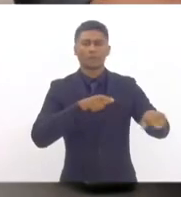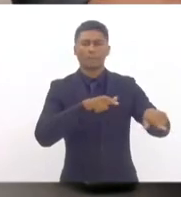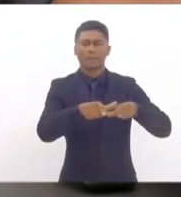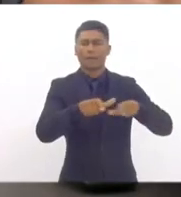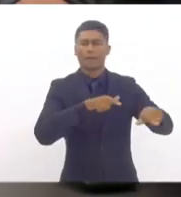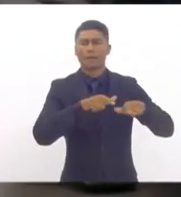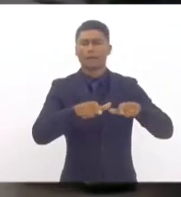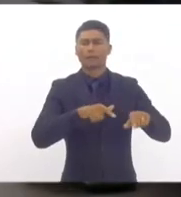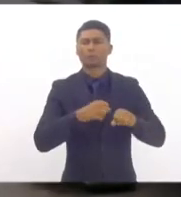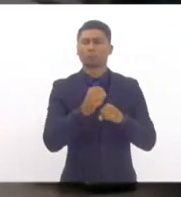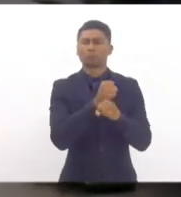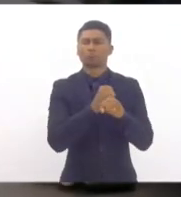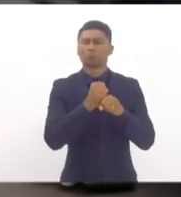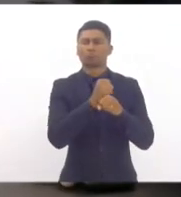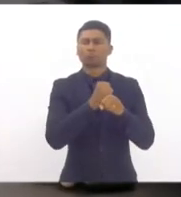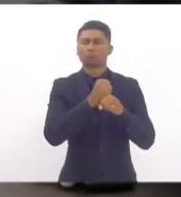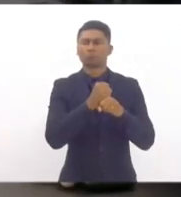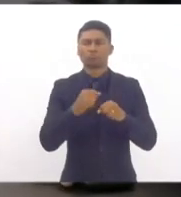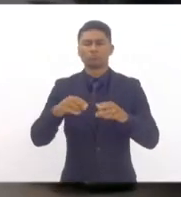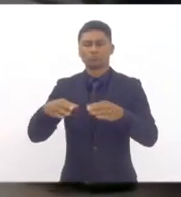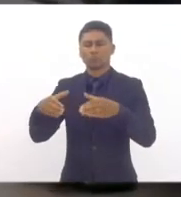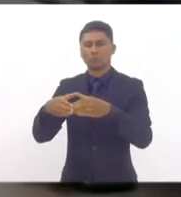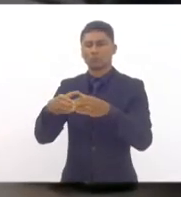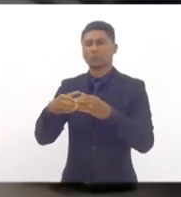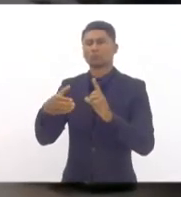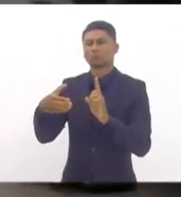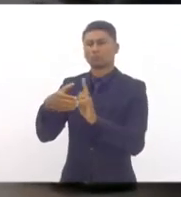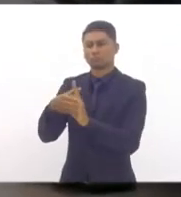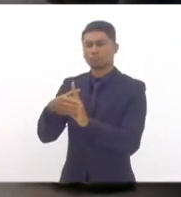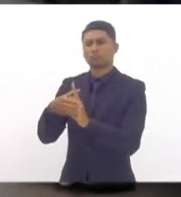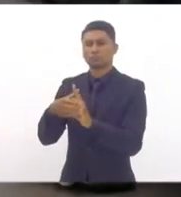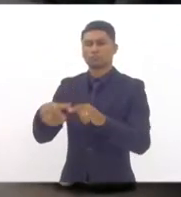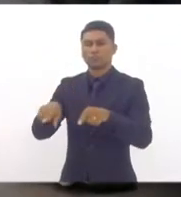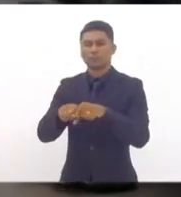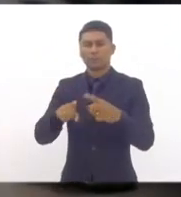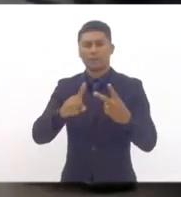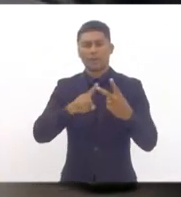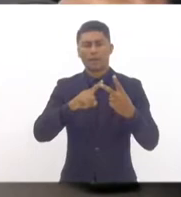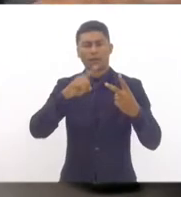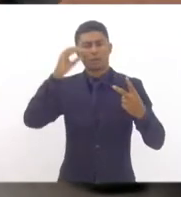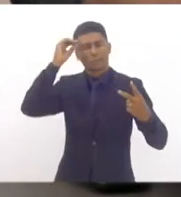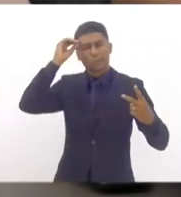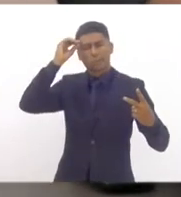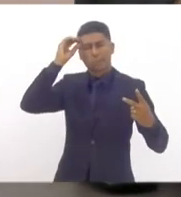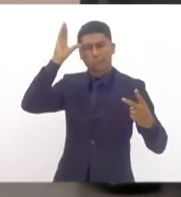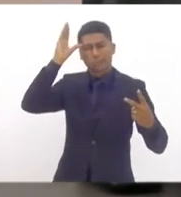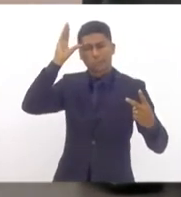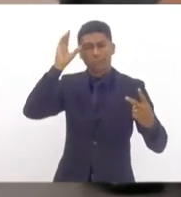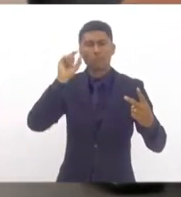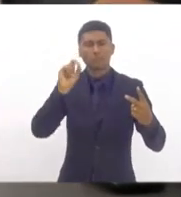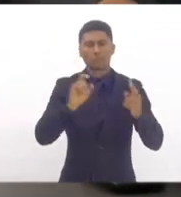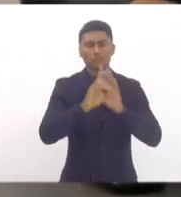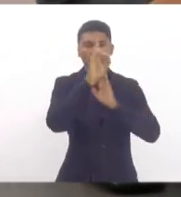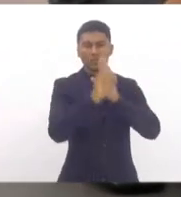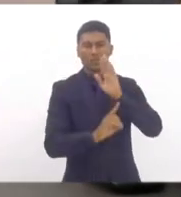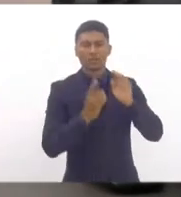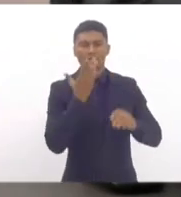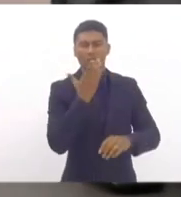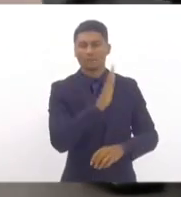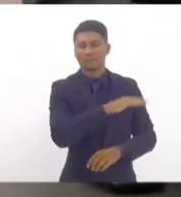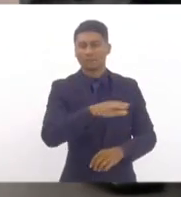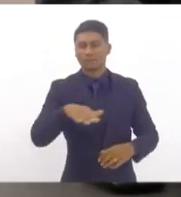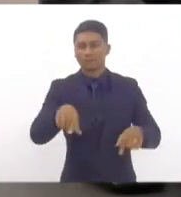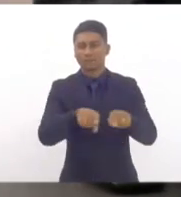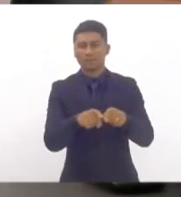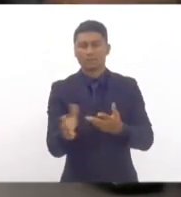anos, né, acompanhando o comitê, e pelo seu amplo conhecimento no que diz respeito ao direito da criança e do adolescente.